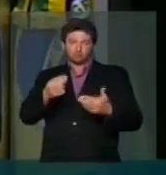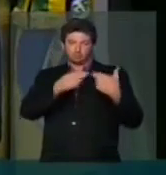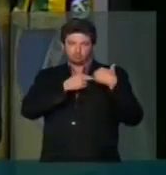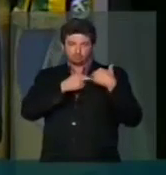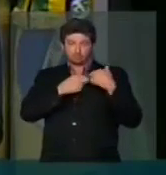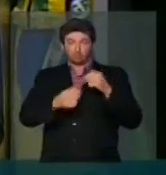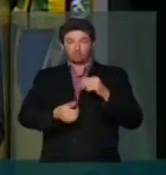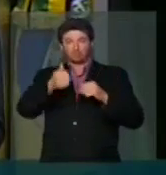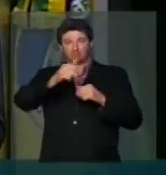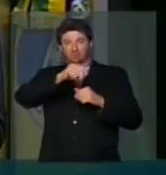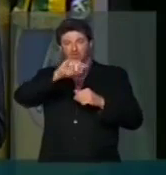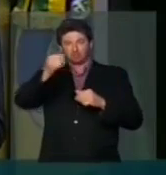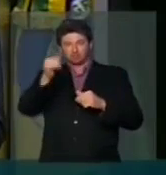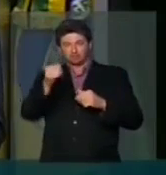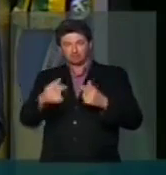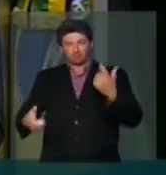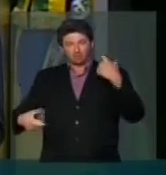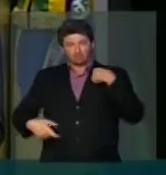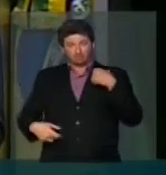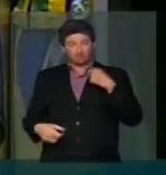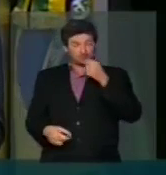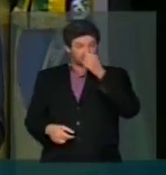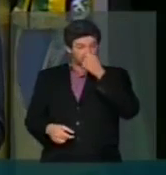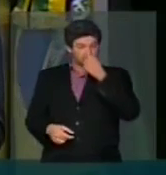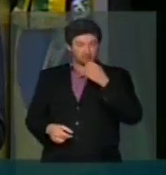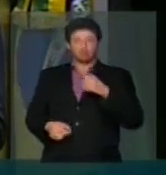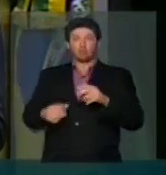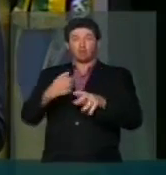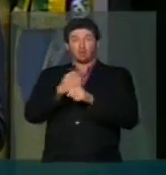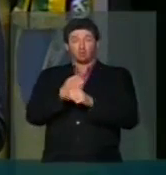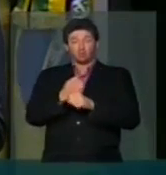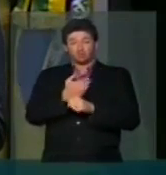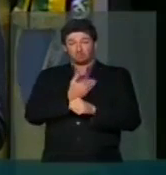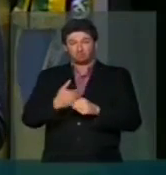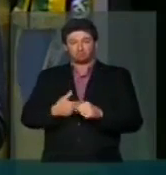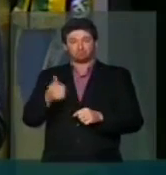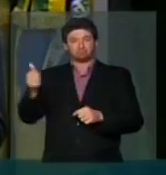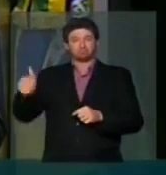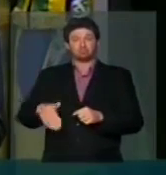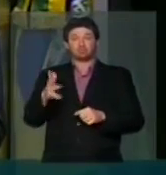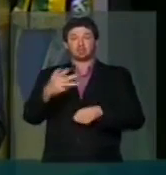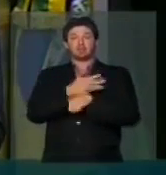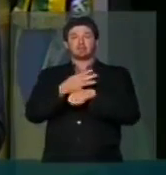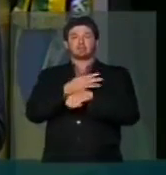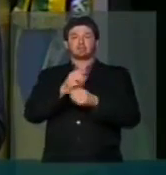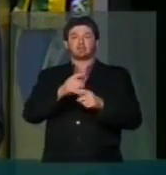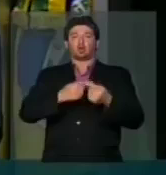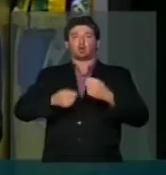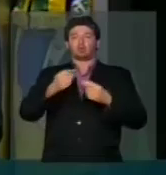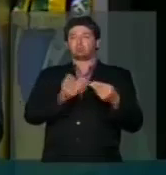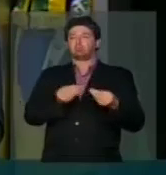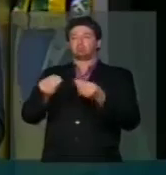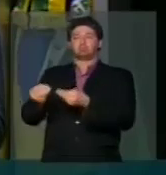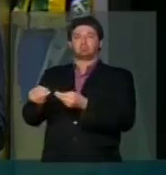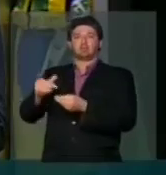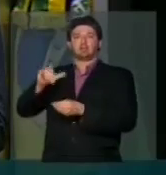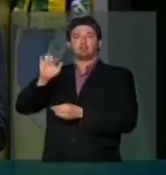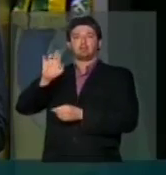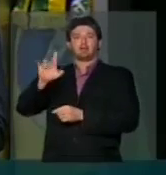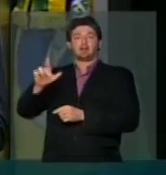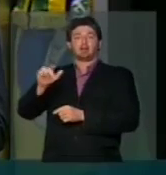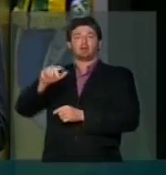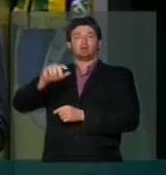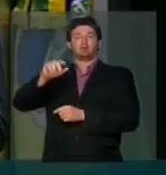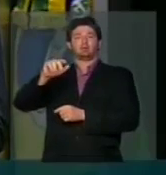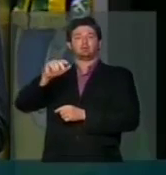na sua segunda posse, com as contas públicas em frangalhos, Dilma já havia terceirizado a economia para o dito liberal Joaquim